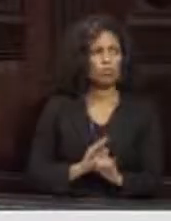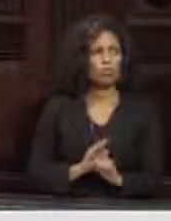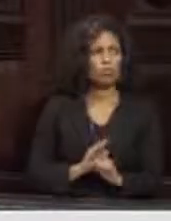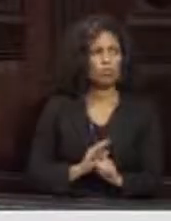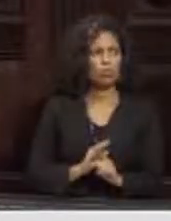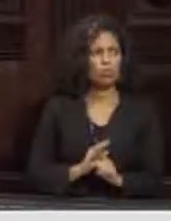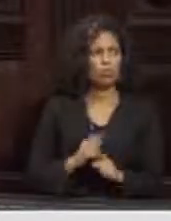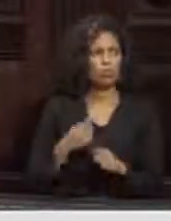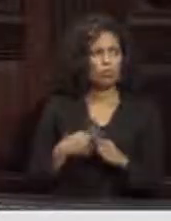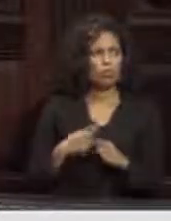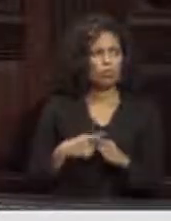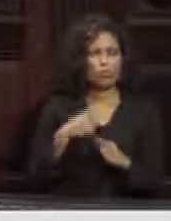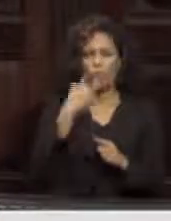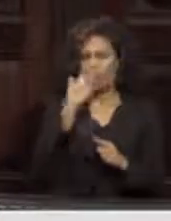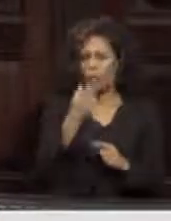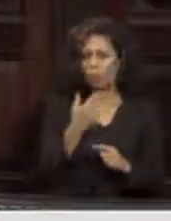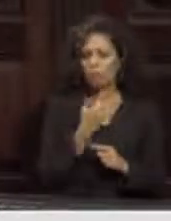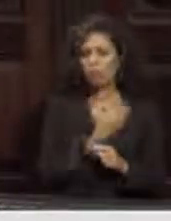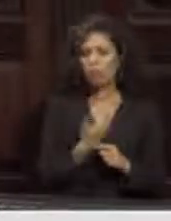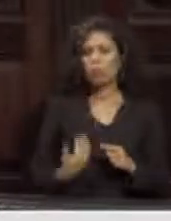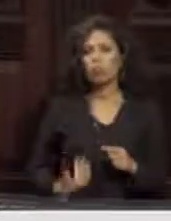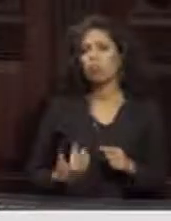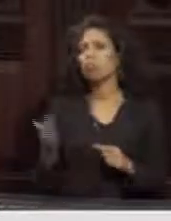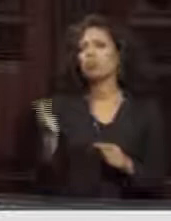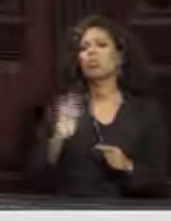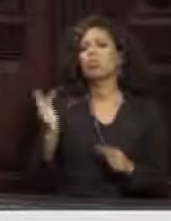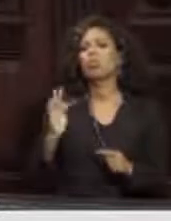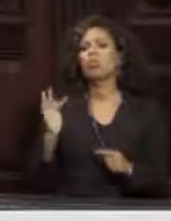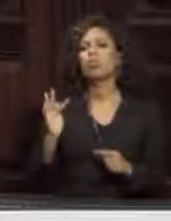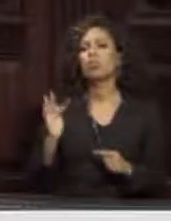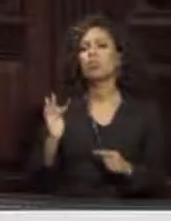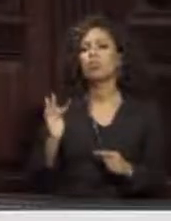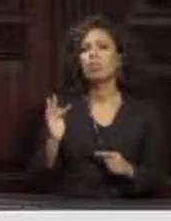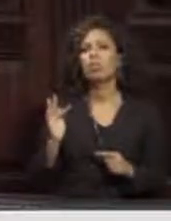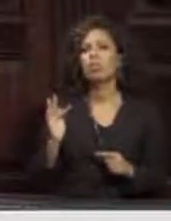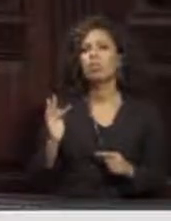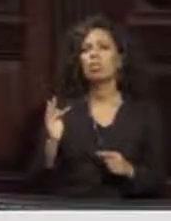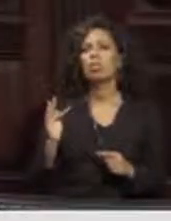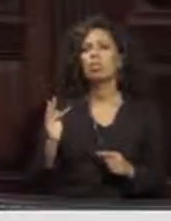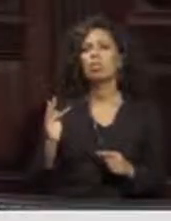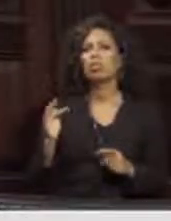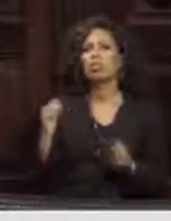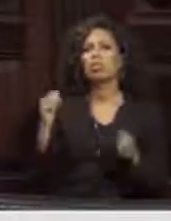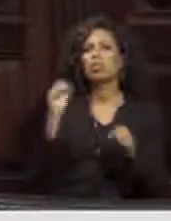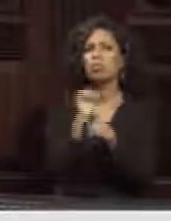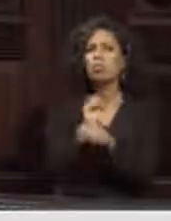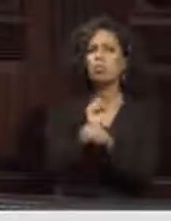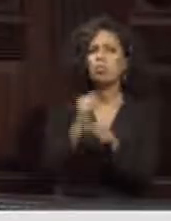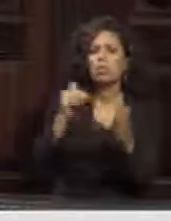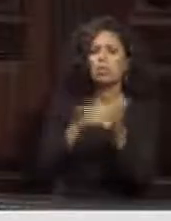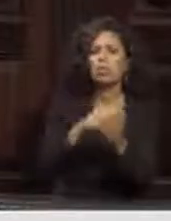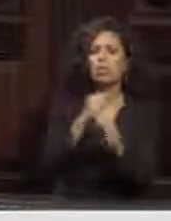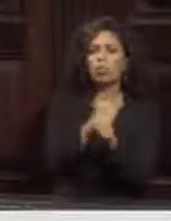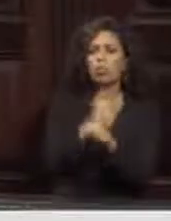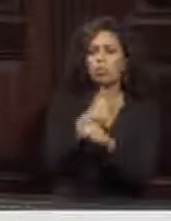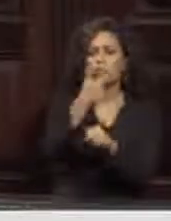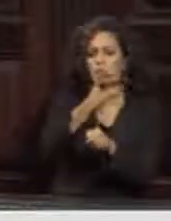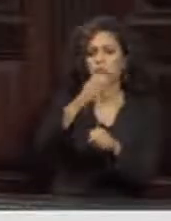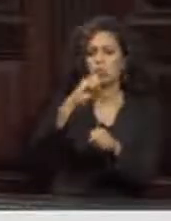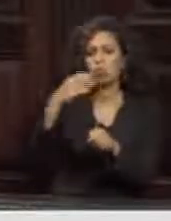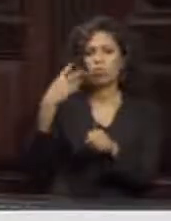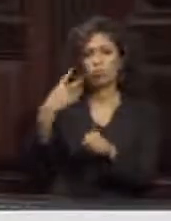governo federal prorrogado o decreto, o Repetro até 2040, que outros